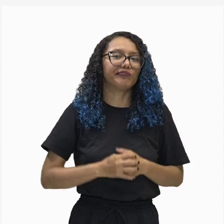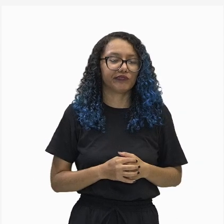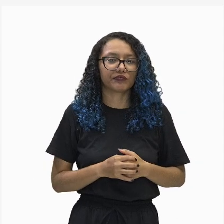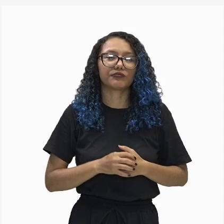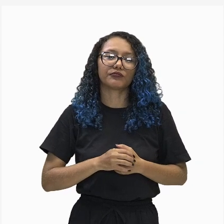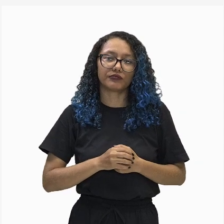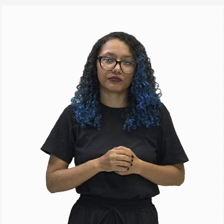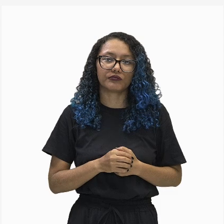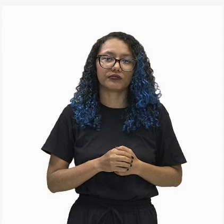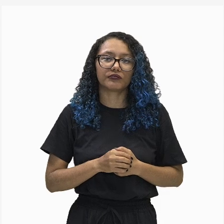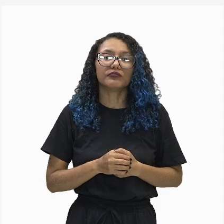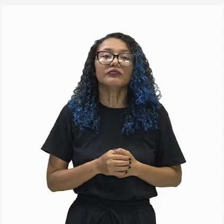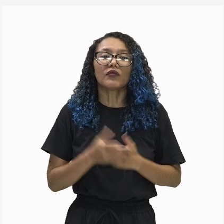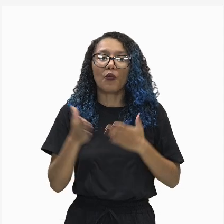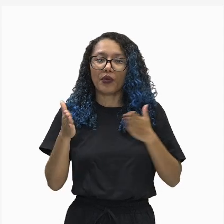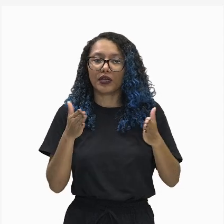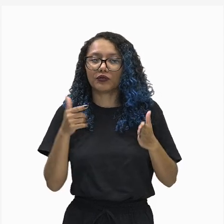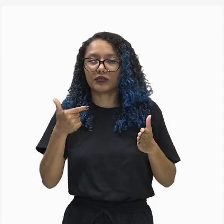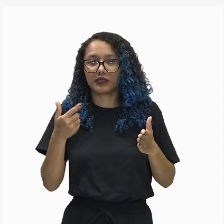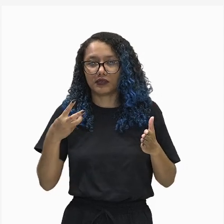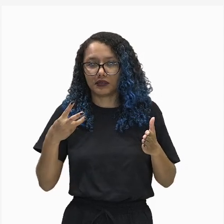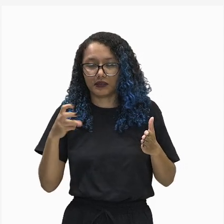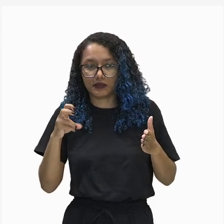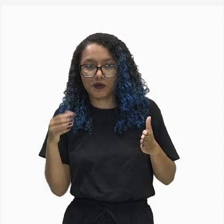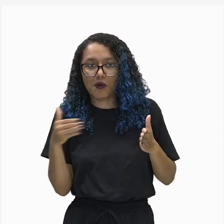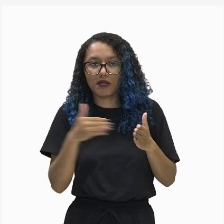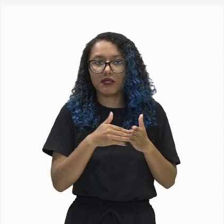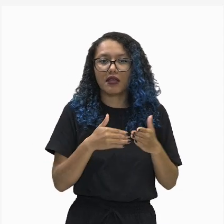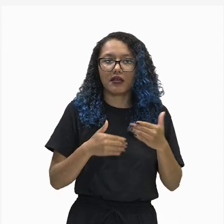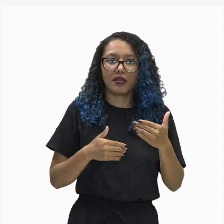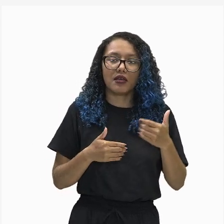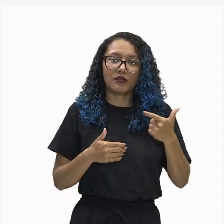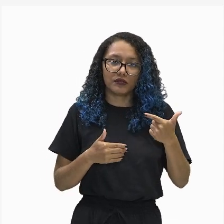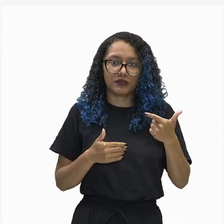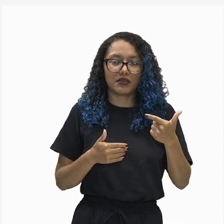entre 235 e